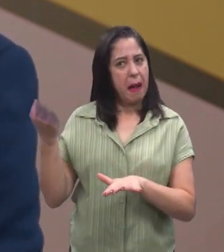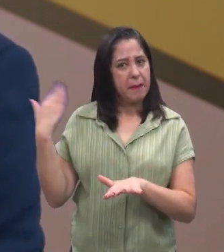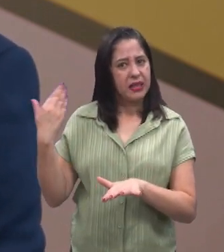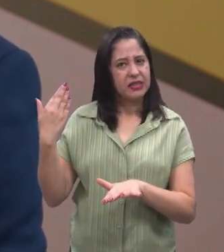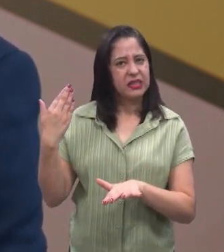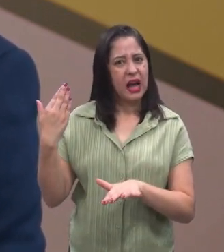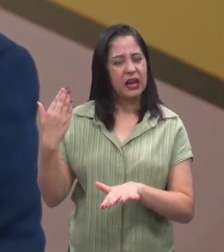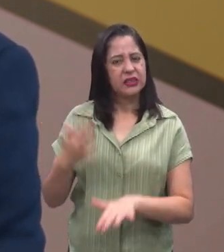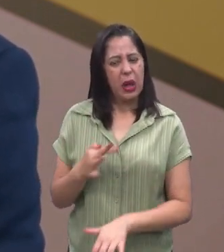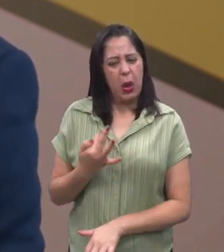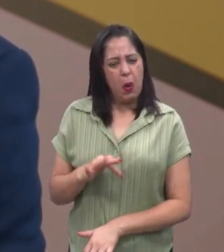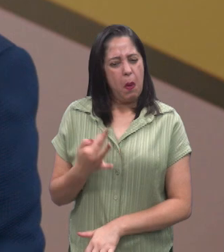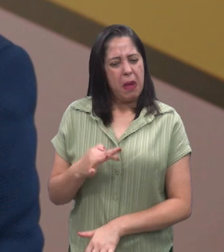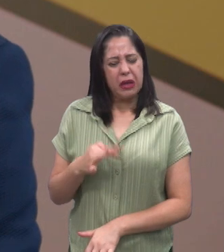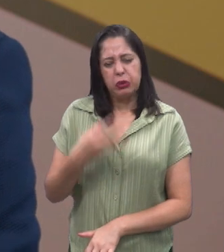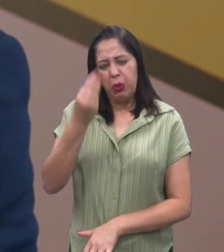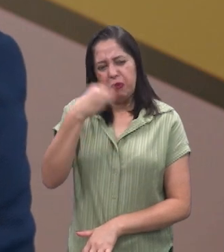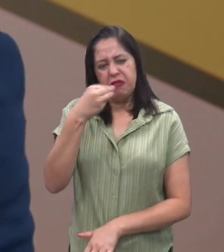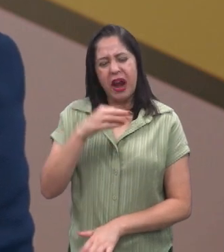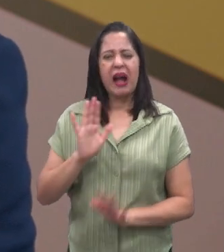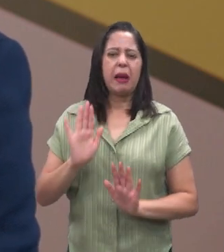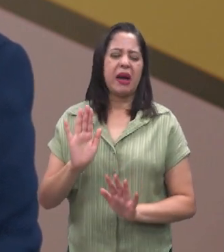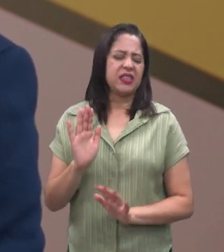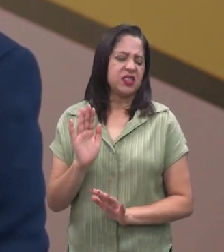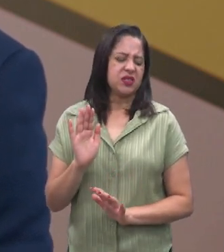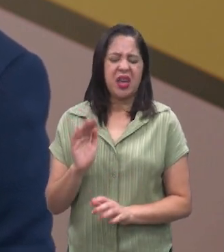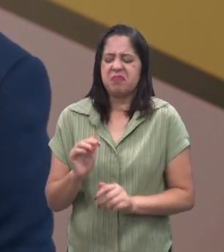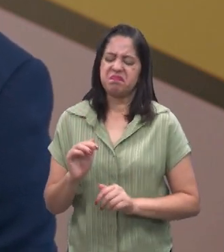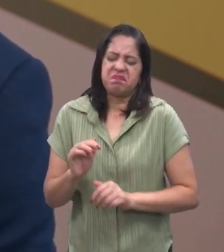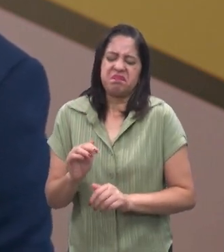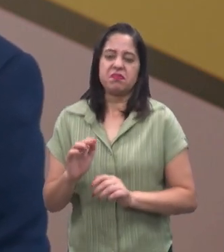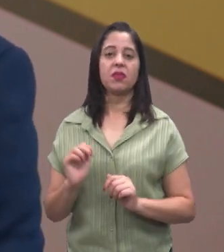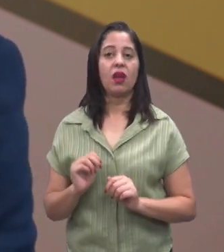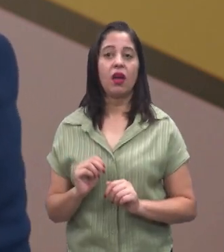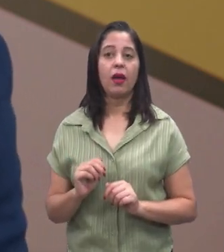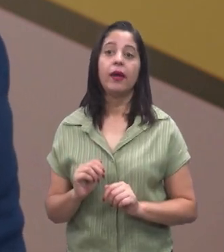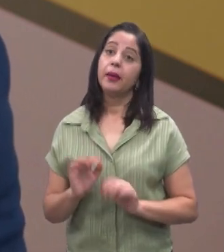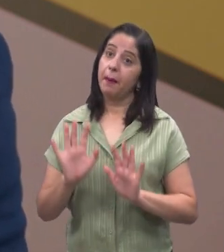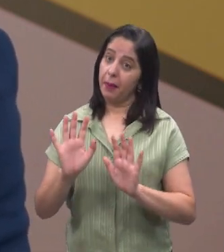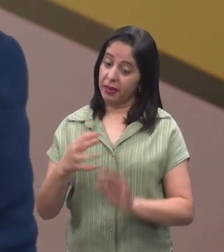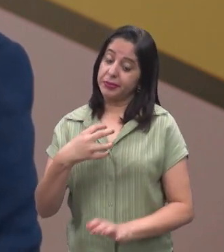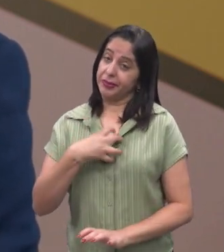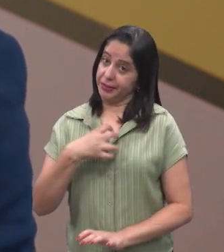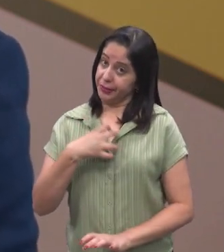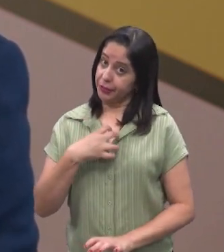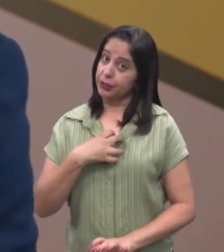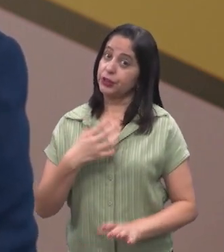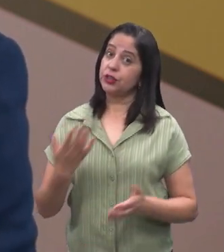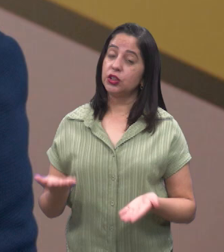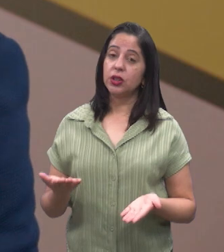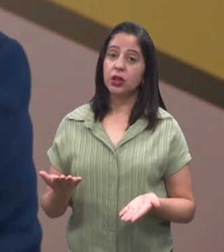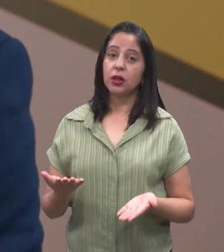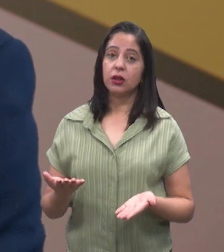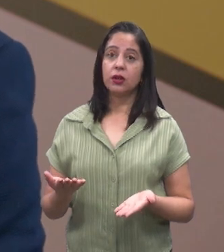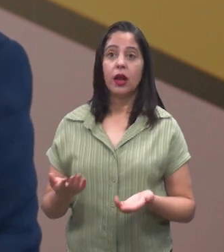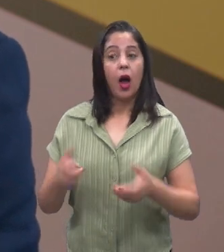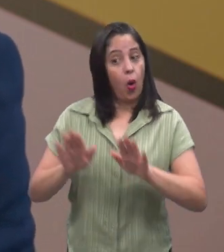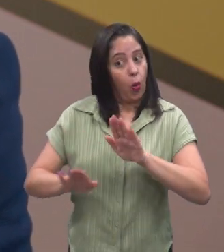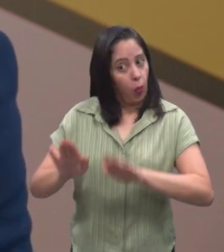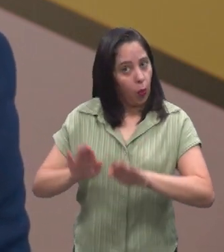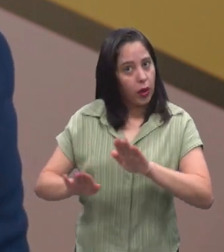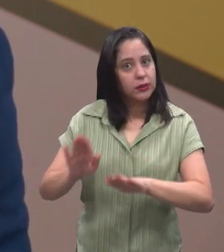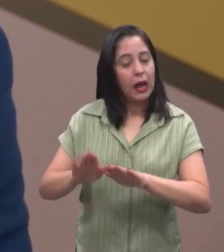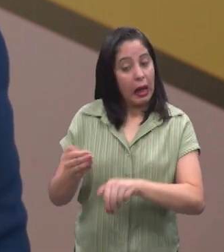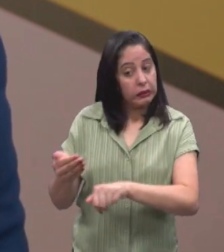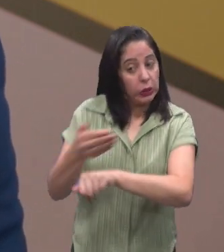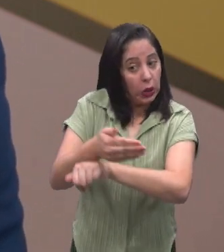tive uma dorzinha inicial, mas eu não dei bola. Existem alguns sinais ali, esse é o sintoma sentinela. Ele está ali para te avisar, olha, toma cuidado,